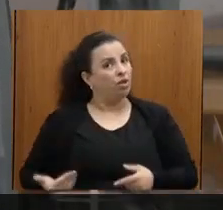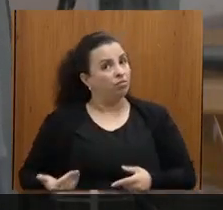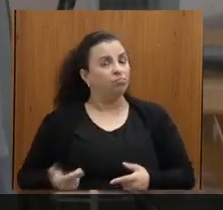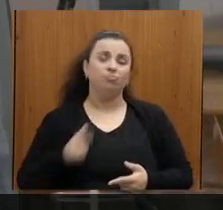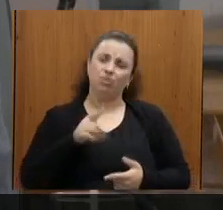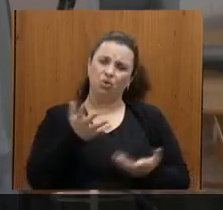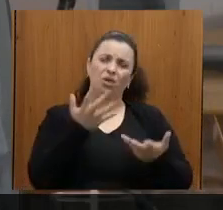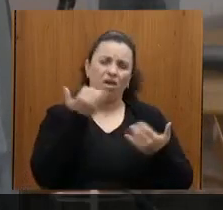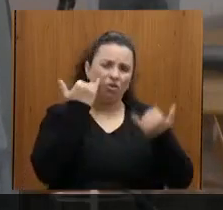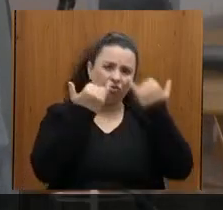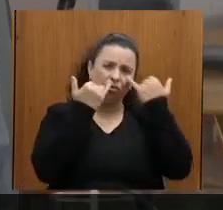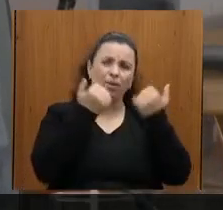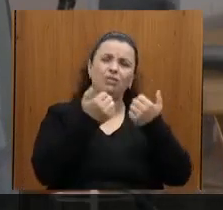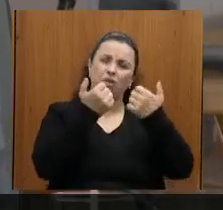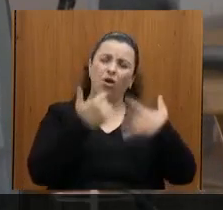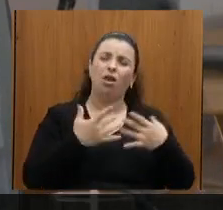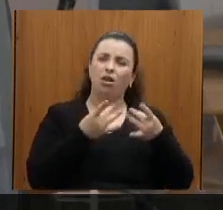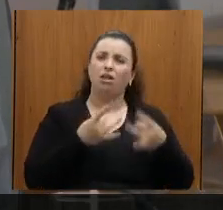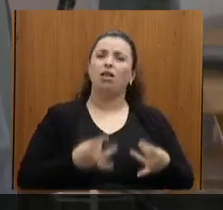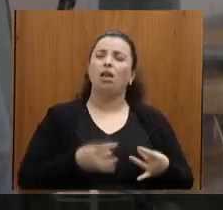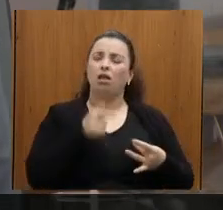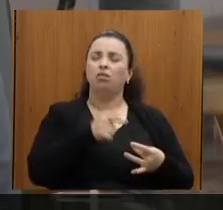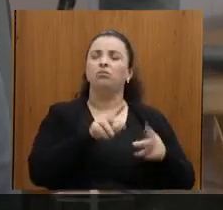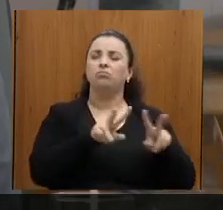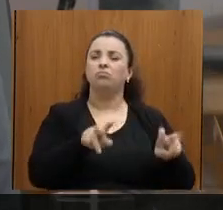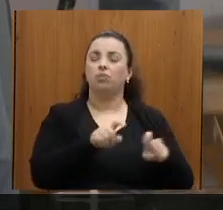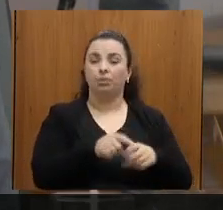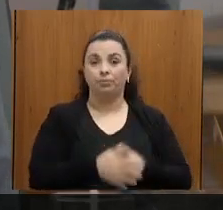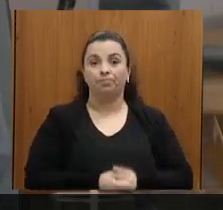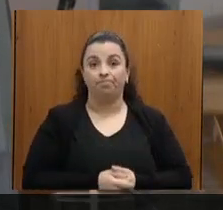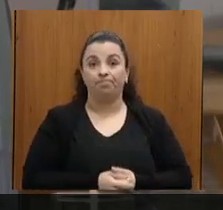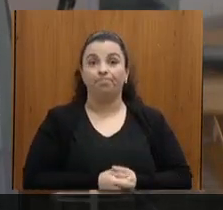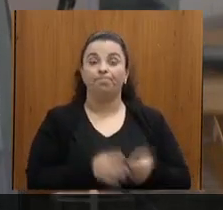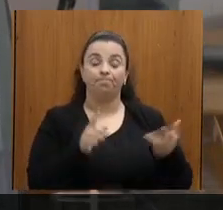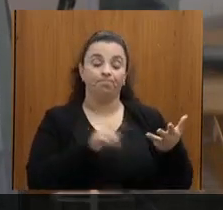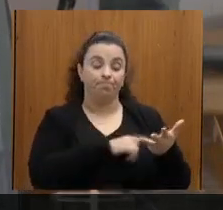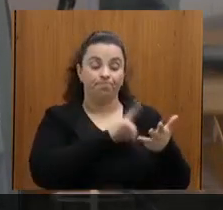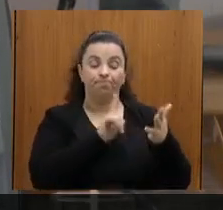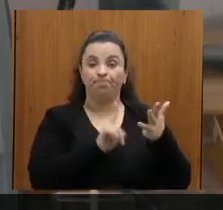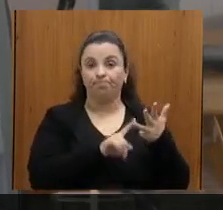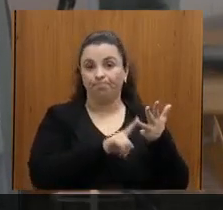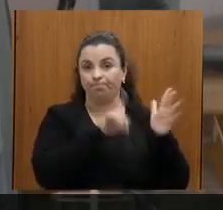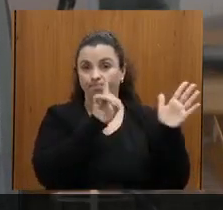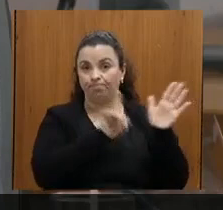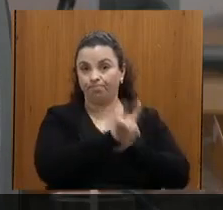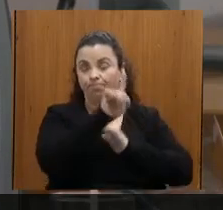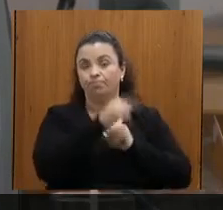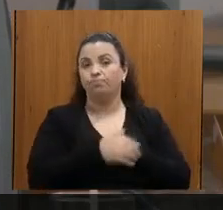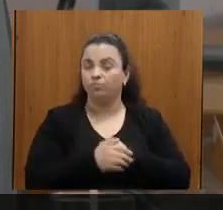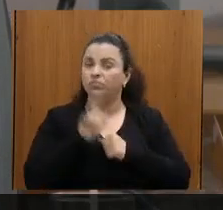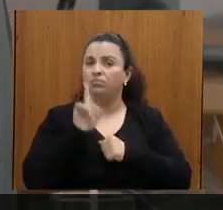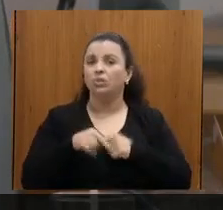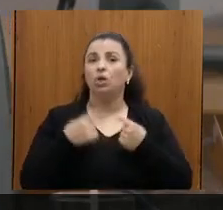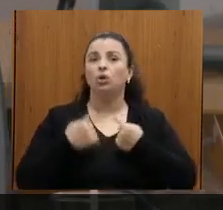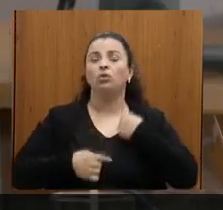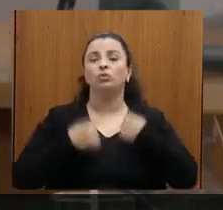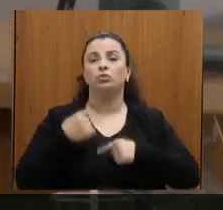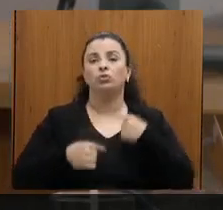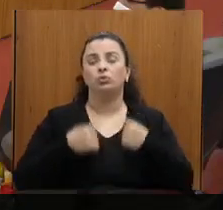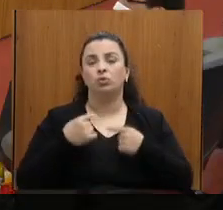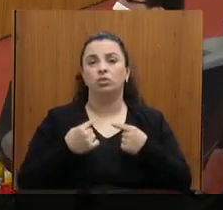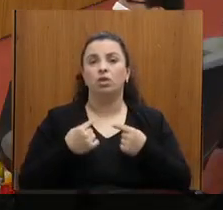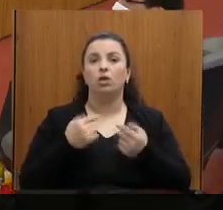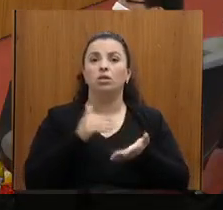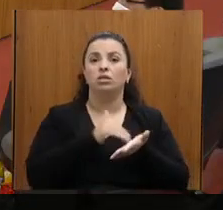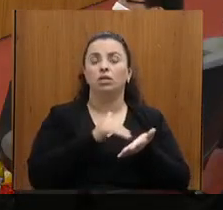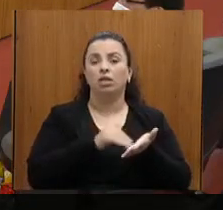sobre isso. Um outro ponto que eu queria trazer é uma discussão, secretário